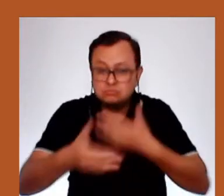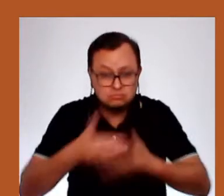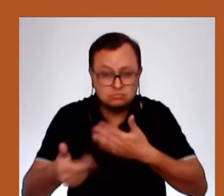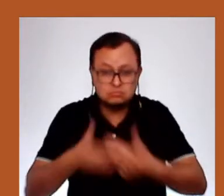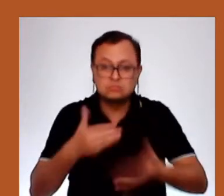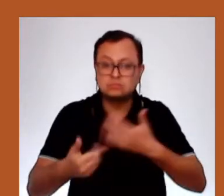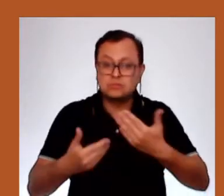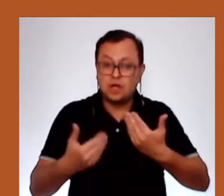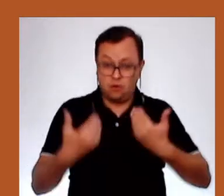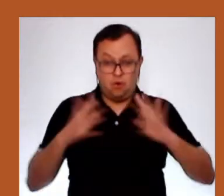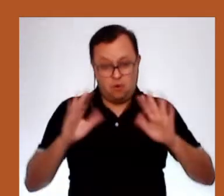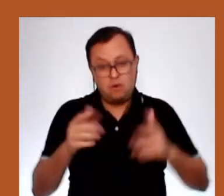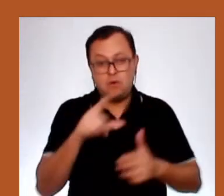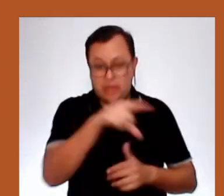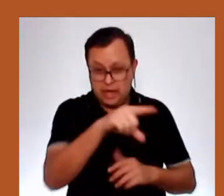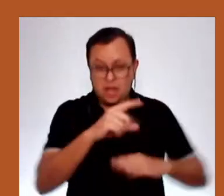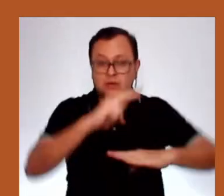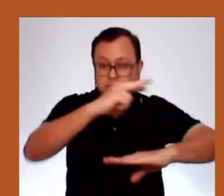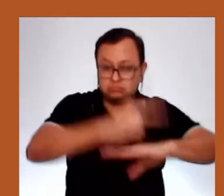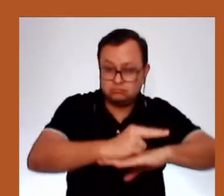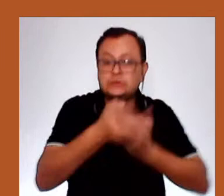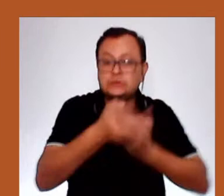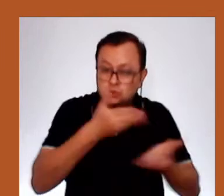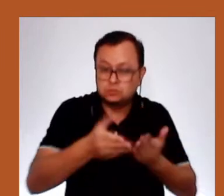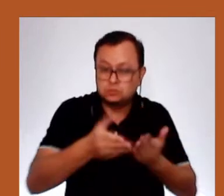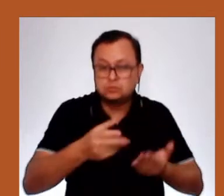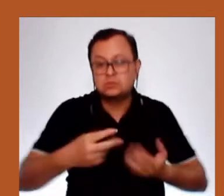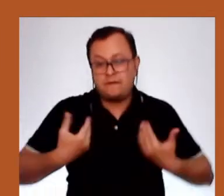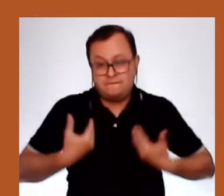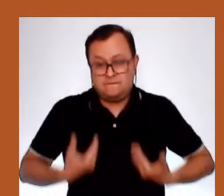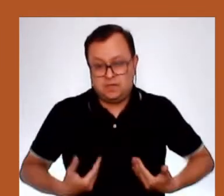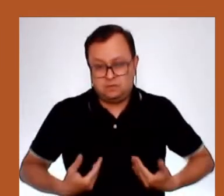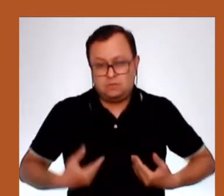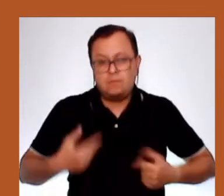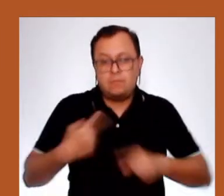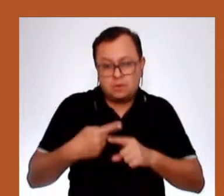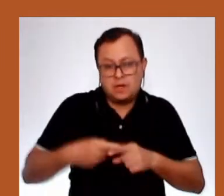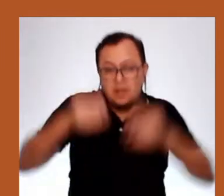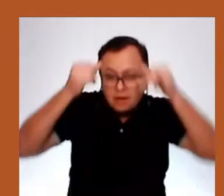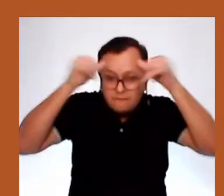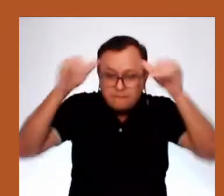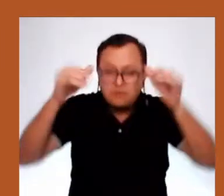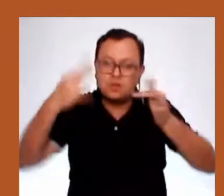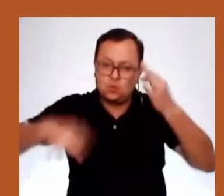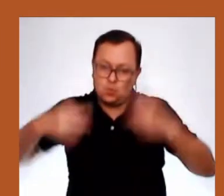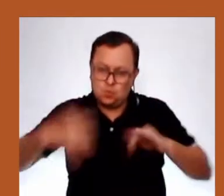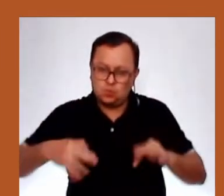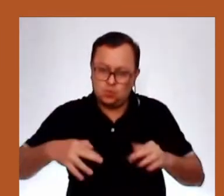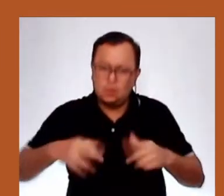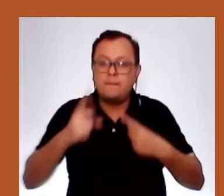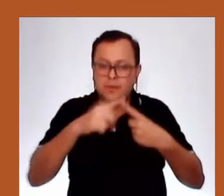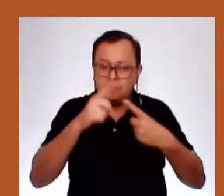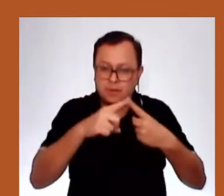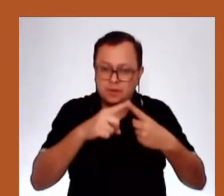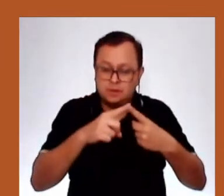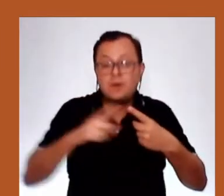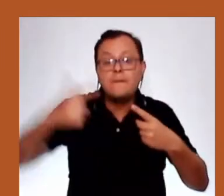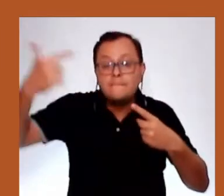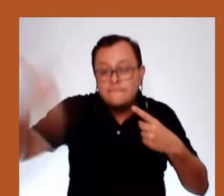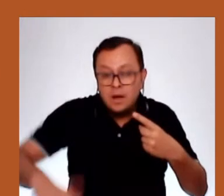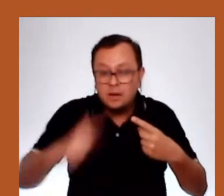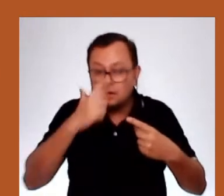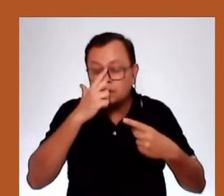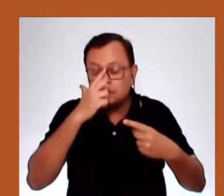No físico, primeiramente, porque dor, desconforto físico... É o primeiro foco, mas também